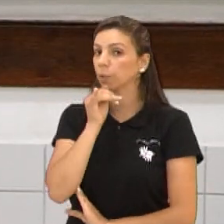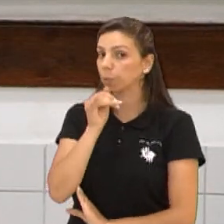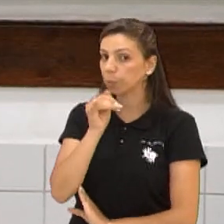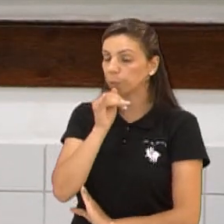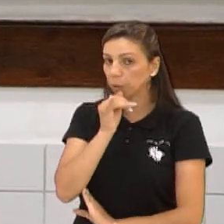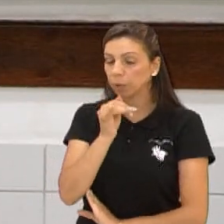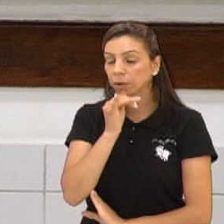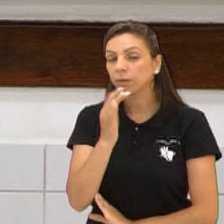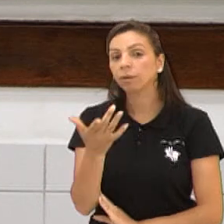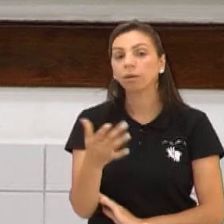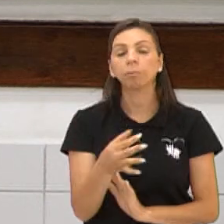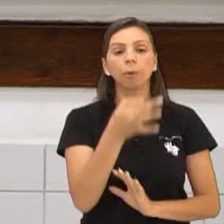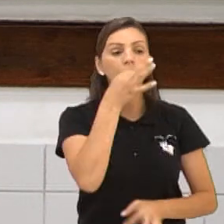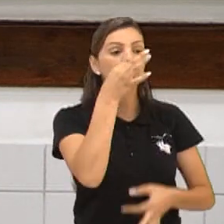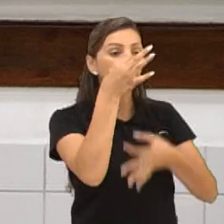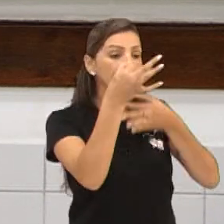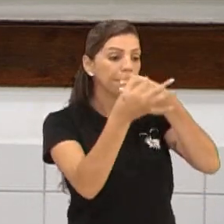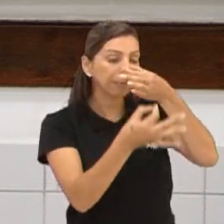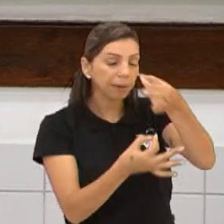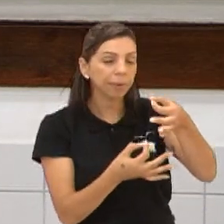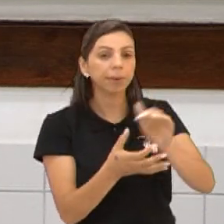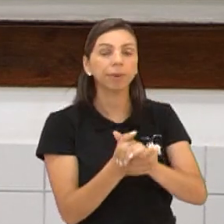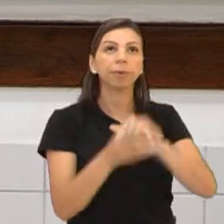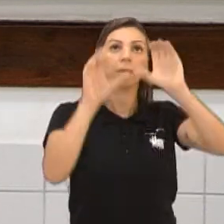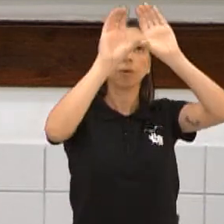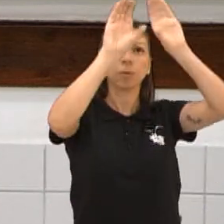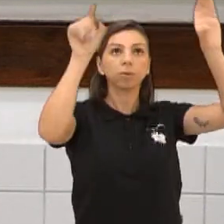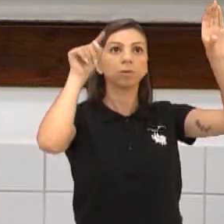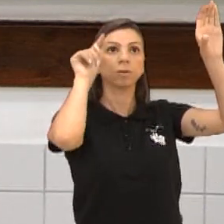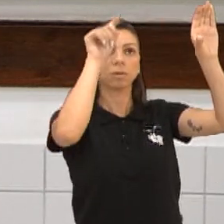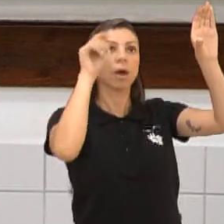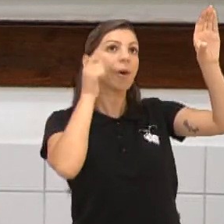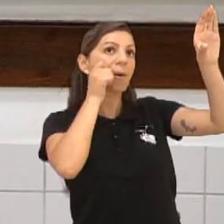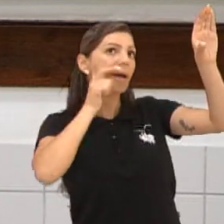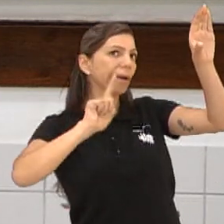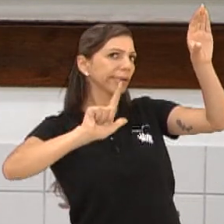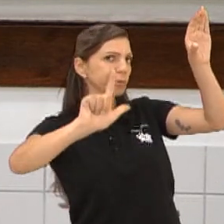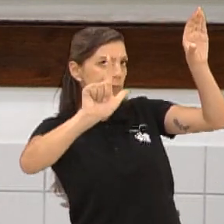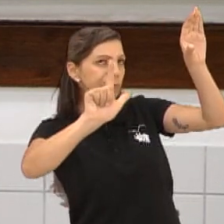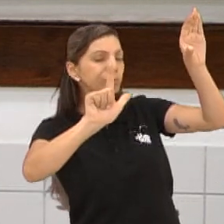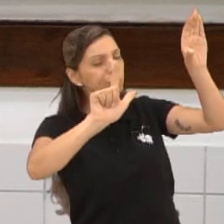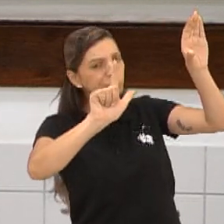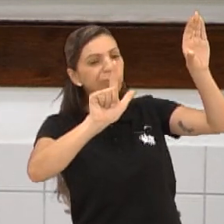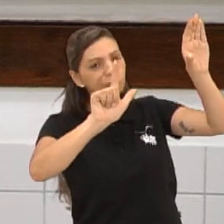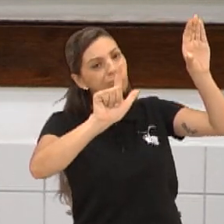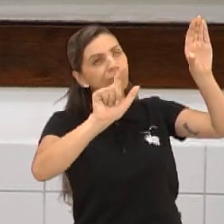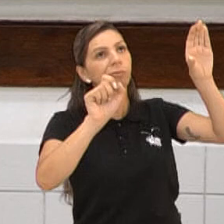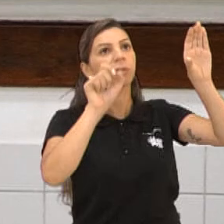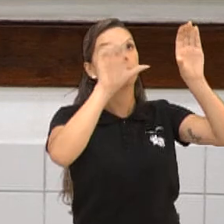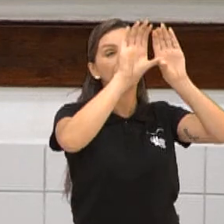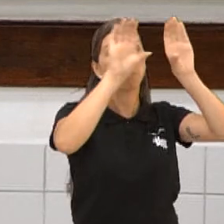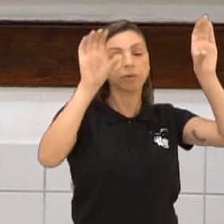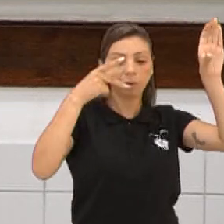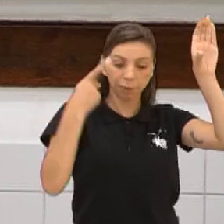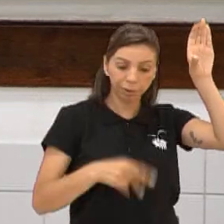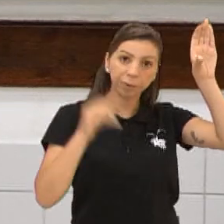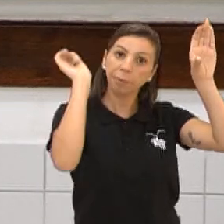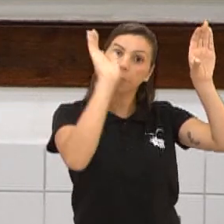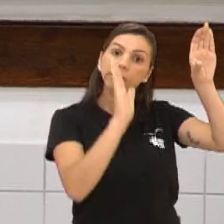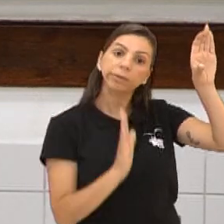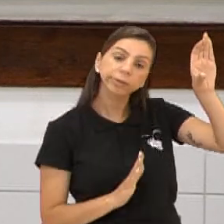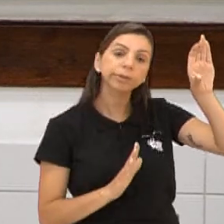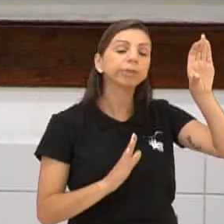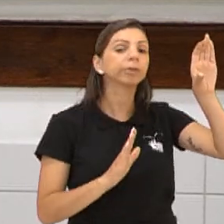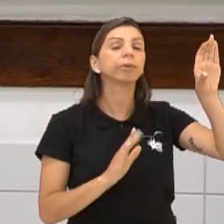uma sentença que diz por exemplo que o céu é azul né então eu posso ficar isso a o céu aqui no Brasil